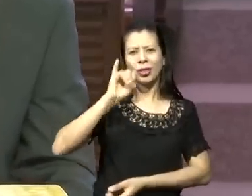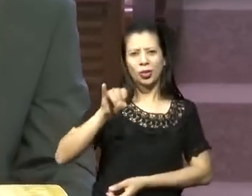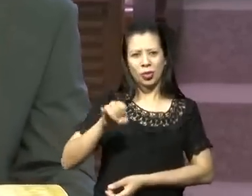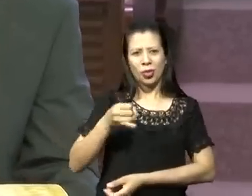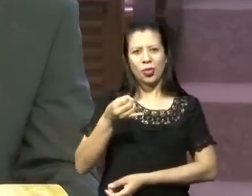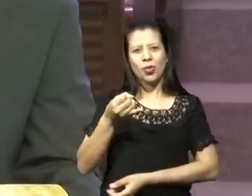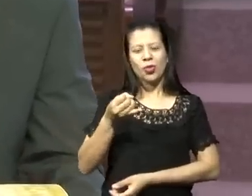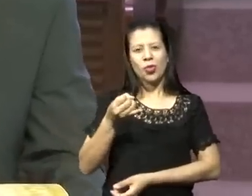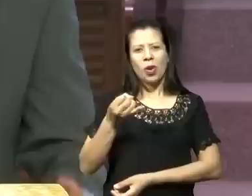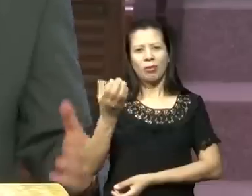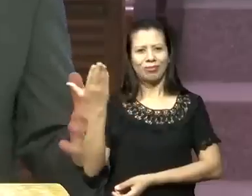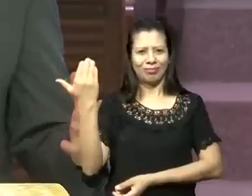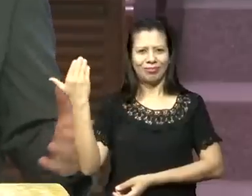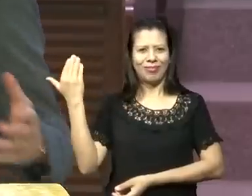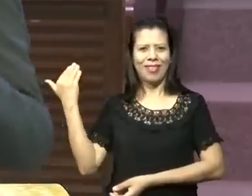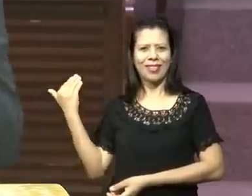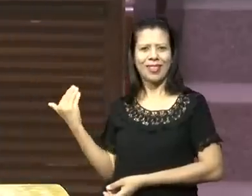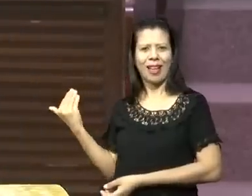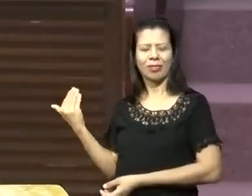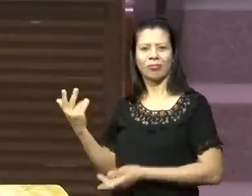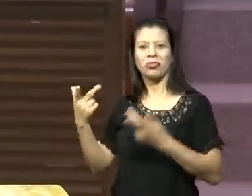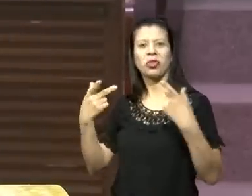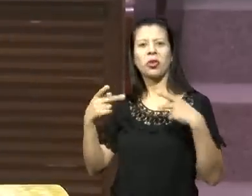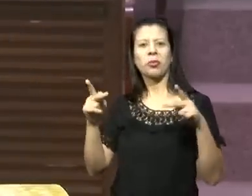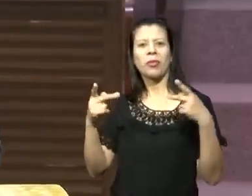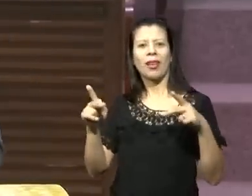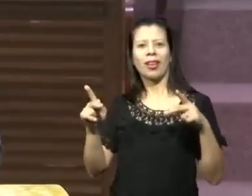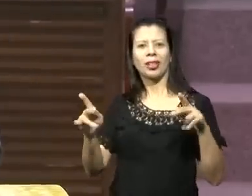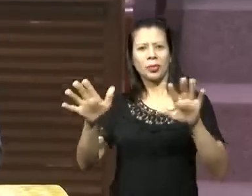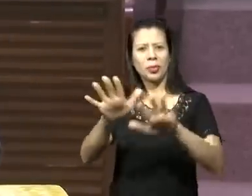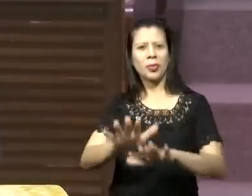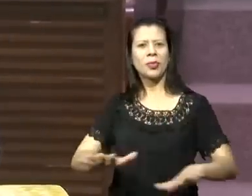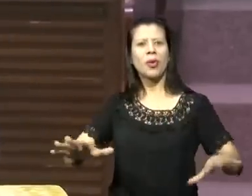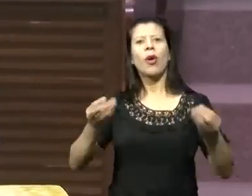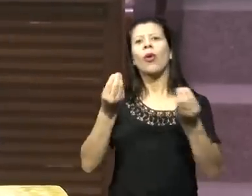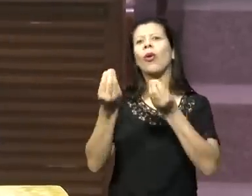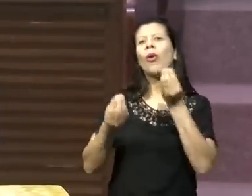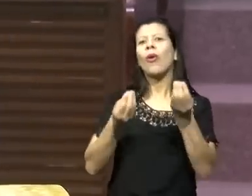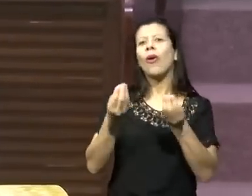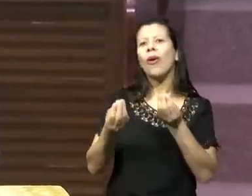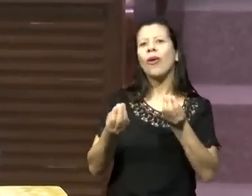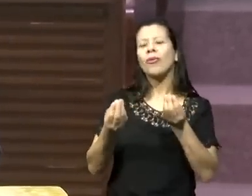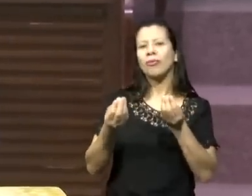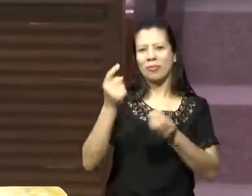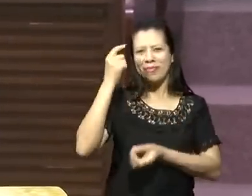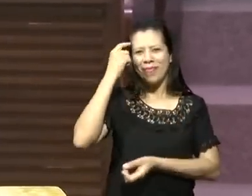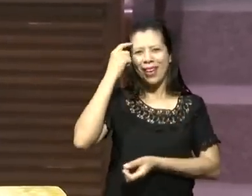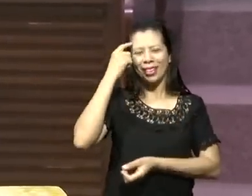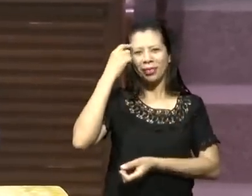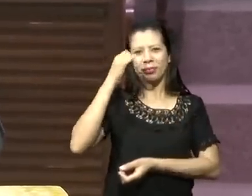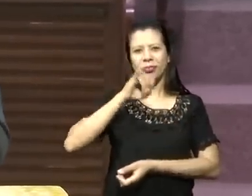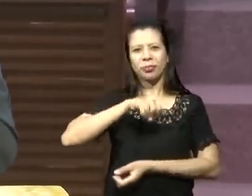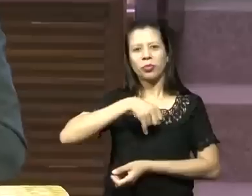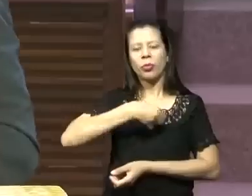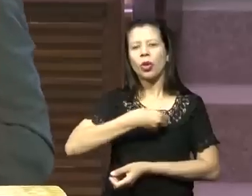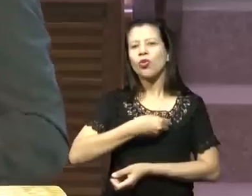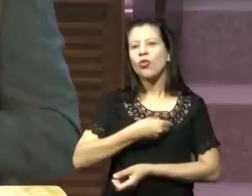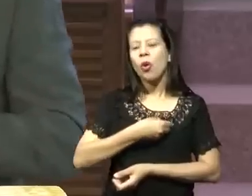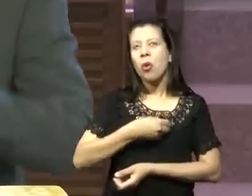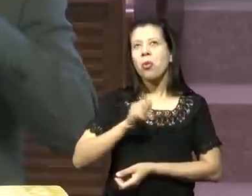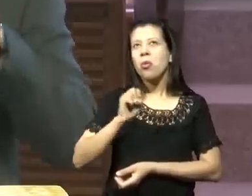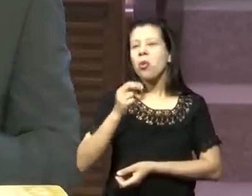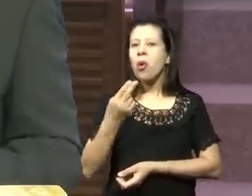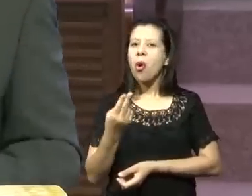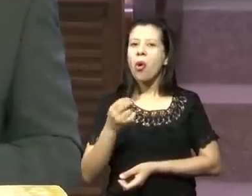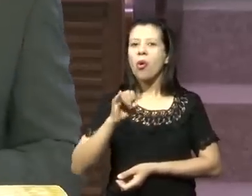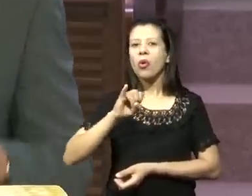escreveu sobre Jesus Vamos imaginar que o Senhor Jesus Cristo estivesse aqui na igreja do nasp São Paulo se Jesus estivesse aqui e